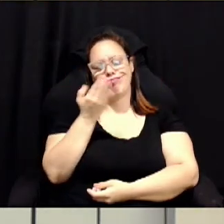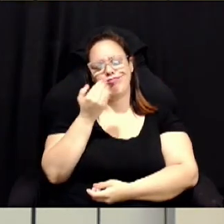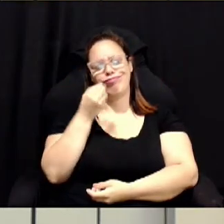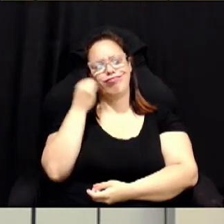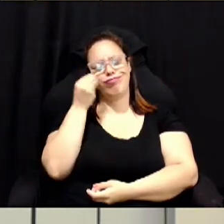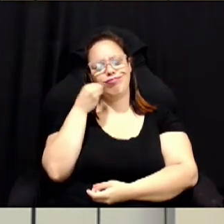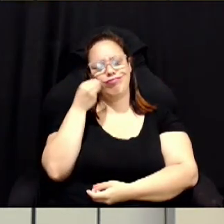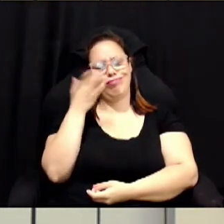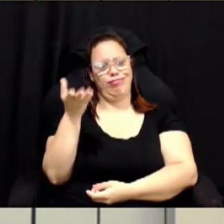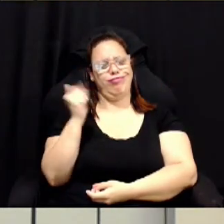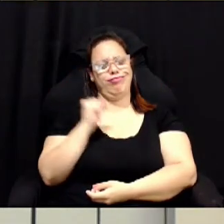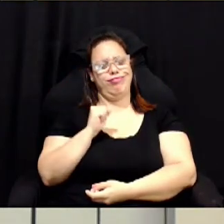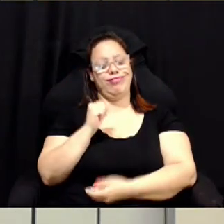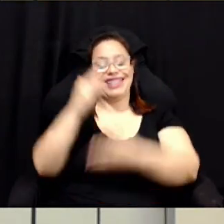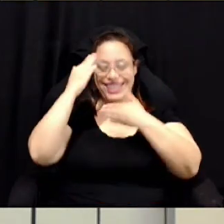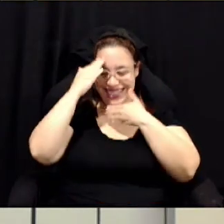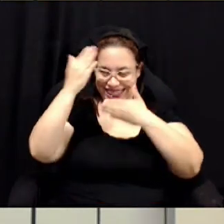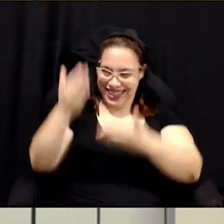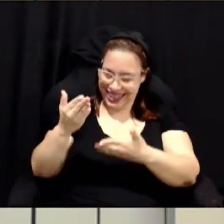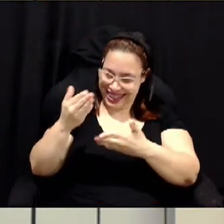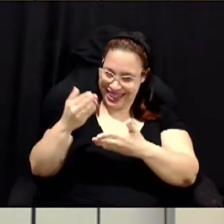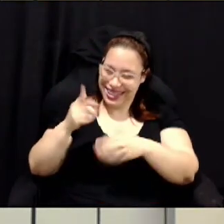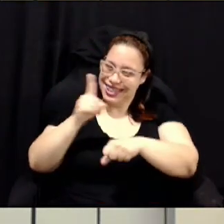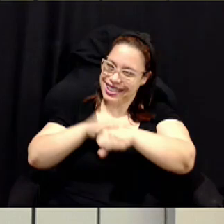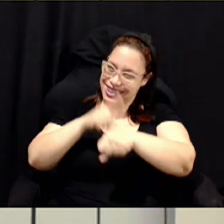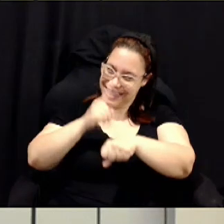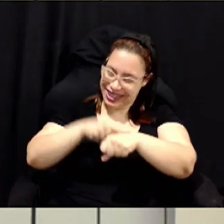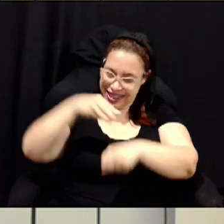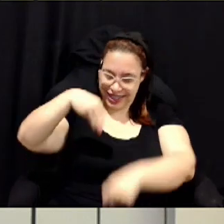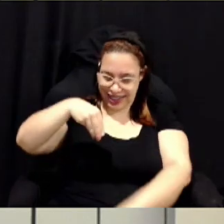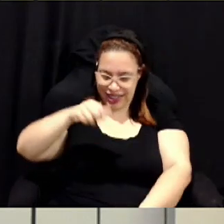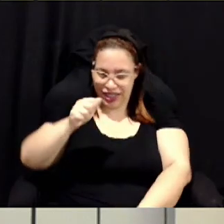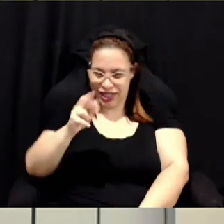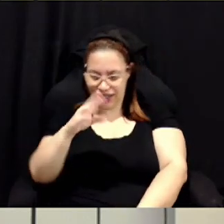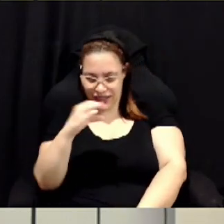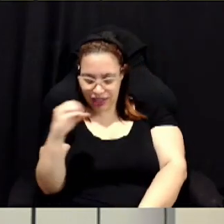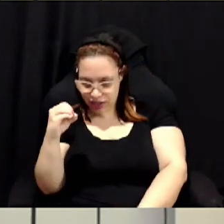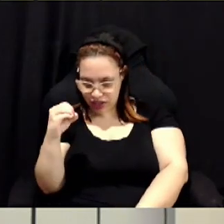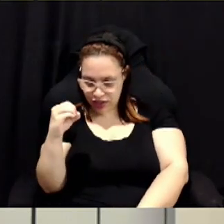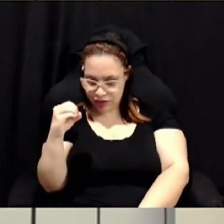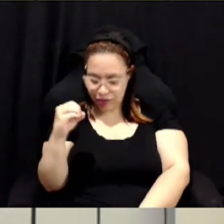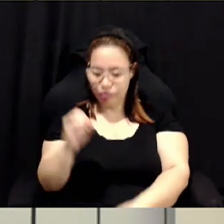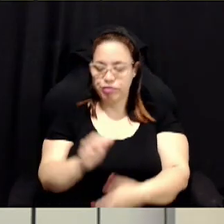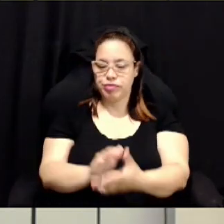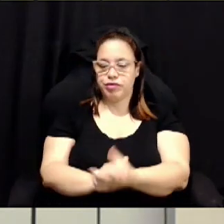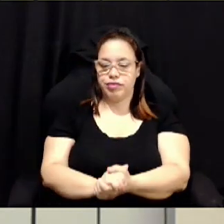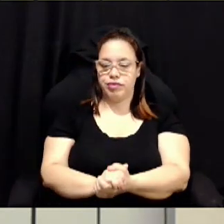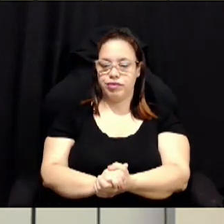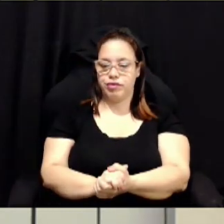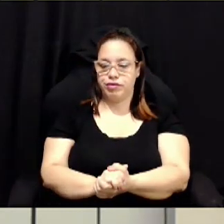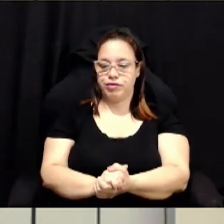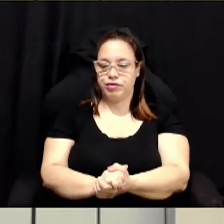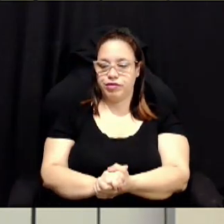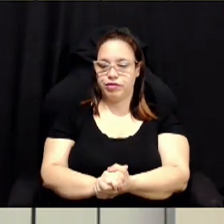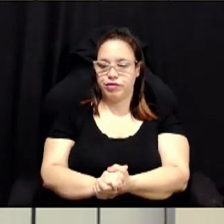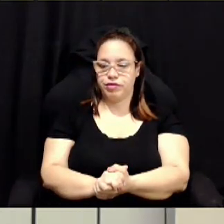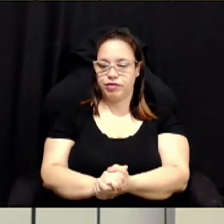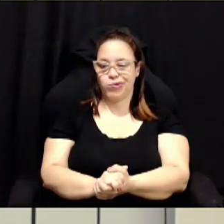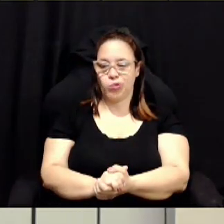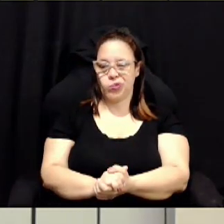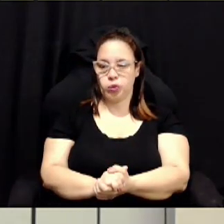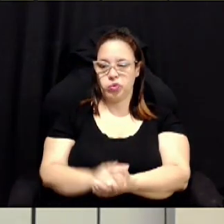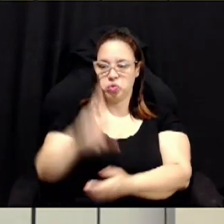claro, quero agradecer também a disponibilidade do tempo e as informações também do Marco Tedros, que é o chefe